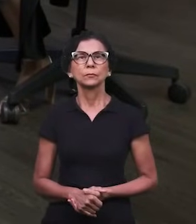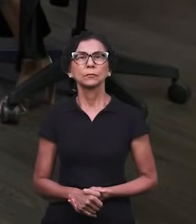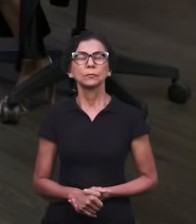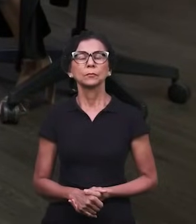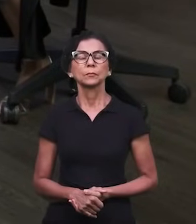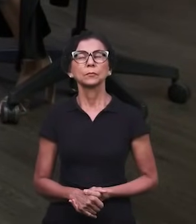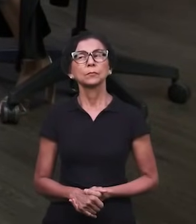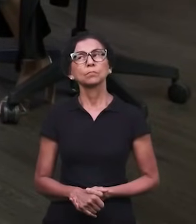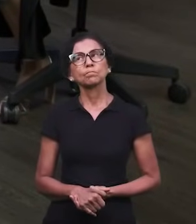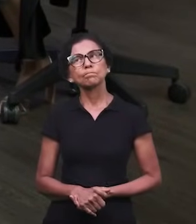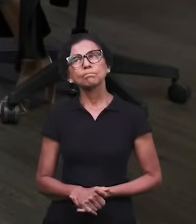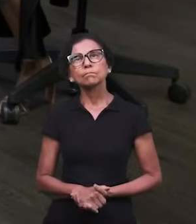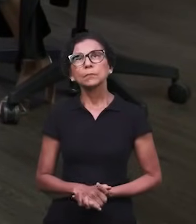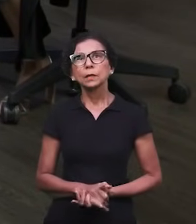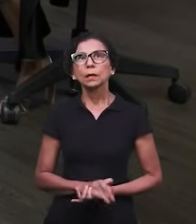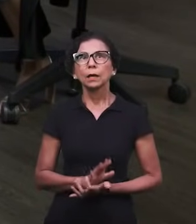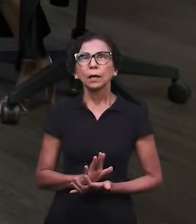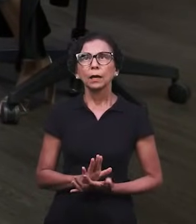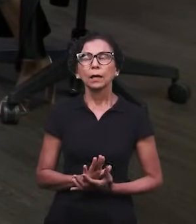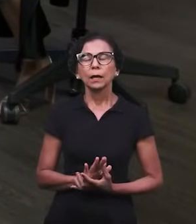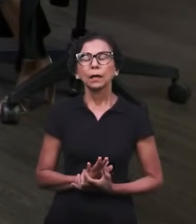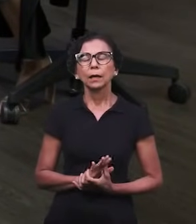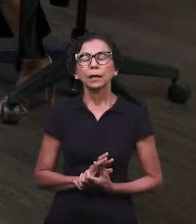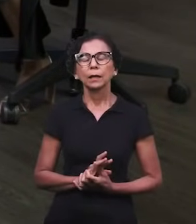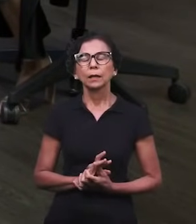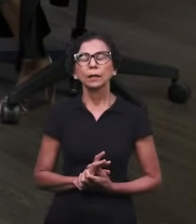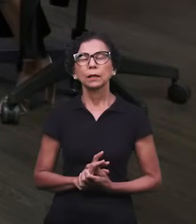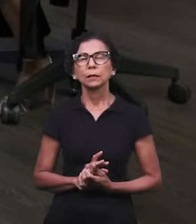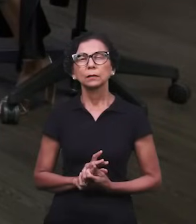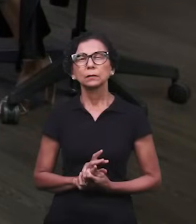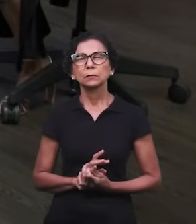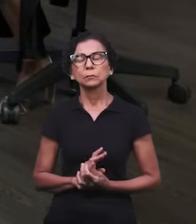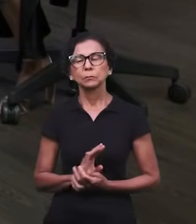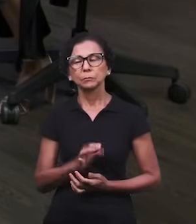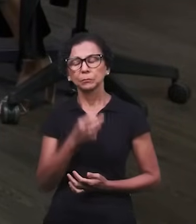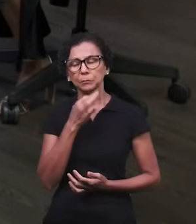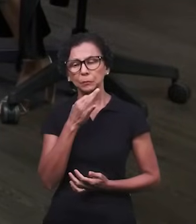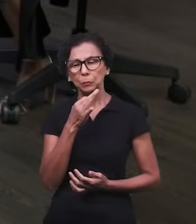Eu diria o seguinte, eu diria que a